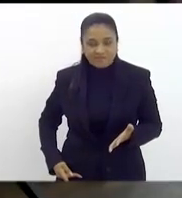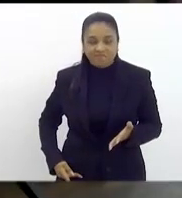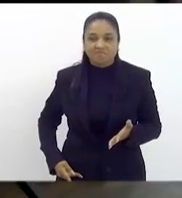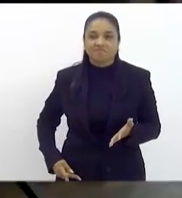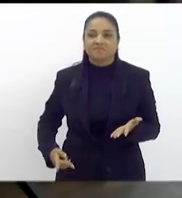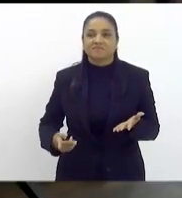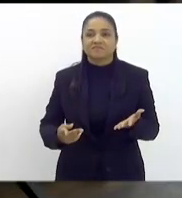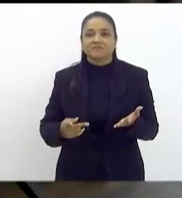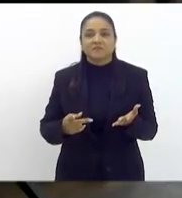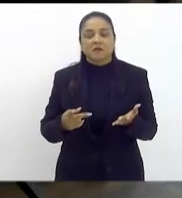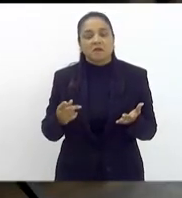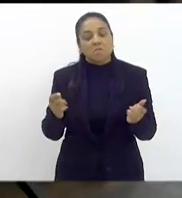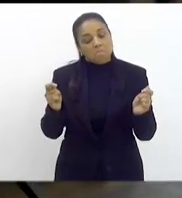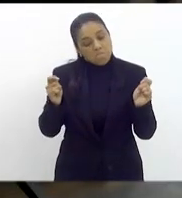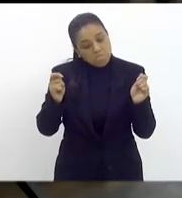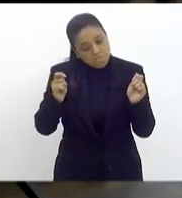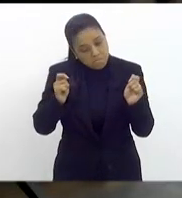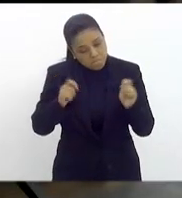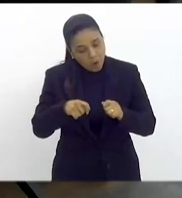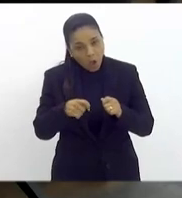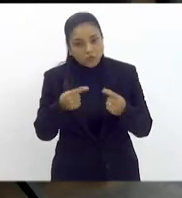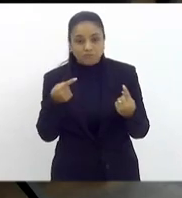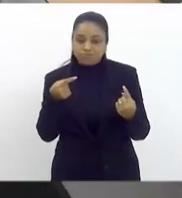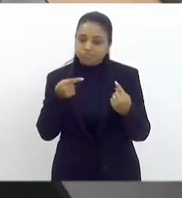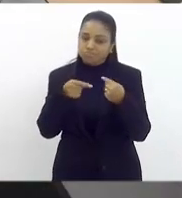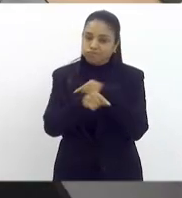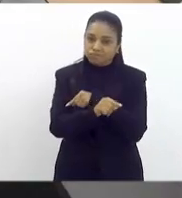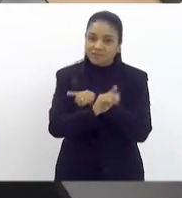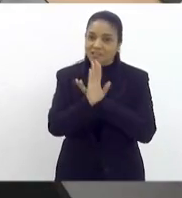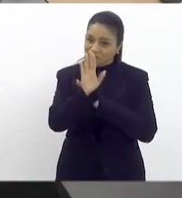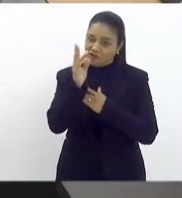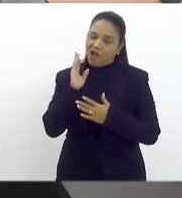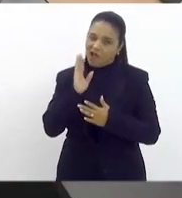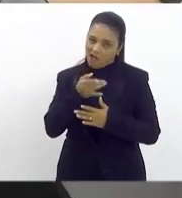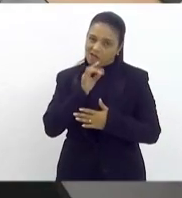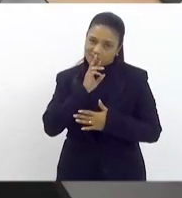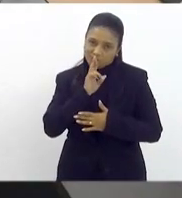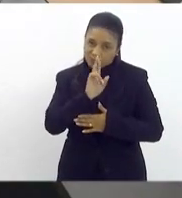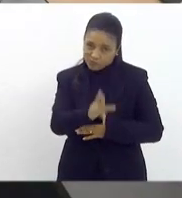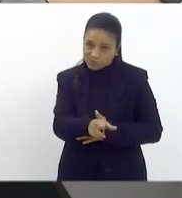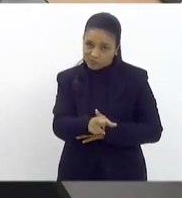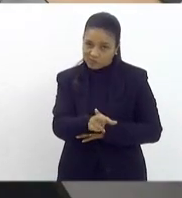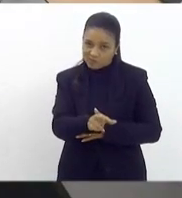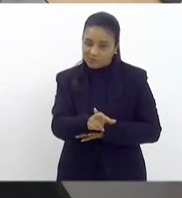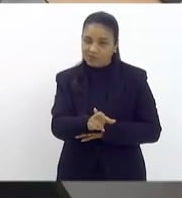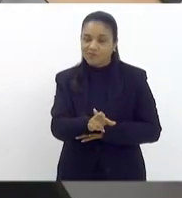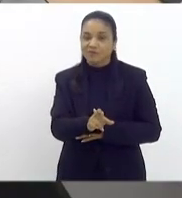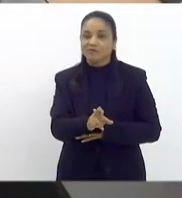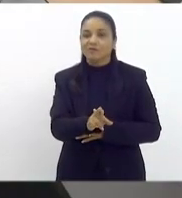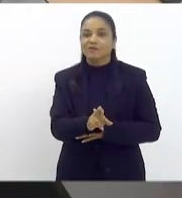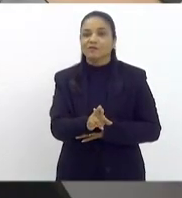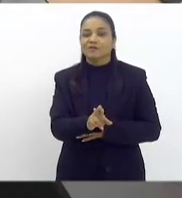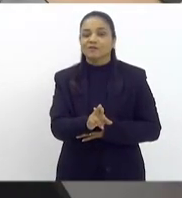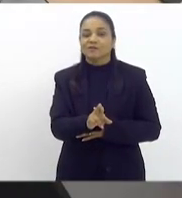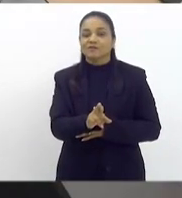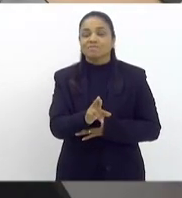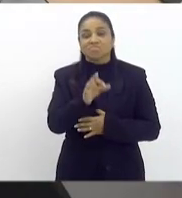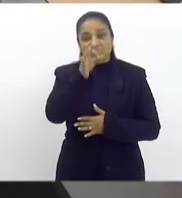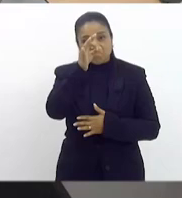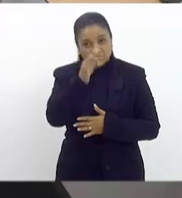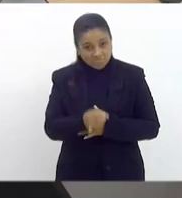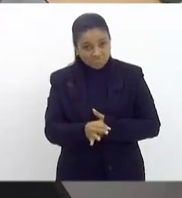ensejar uma contradição para. Ele já afirmou, o depoente já afirmou, que não